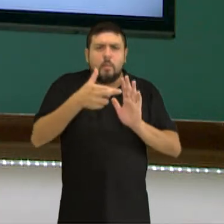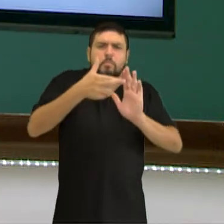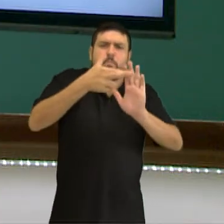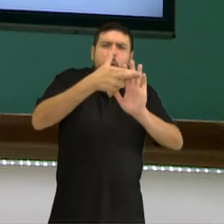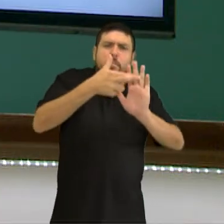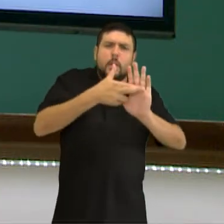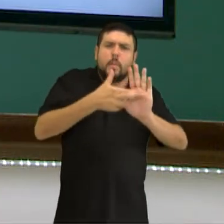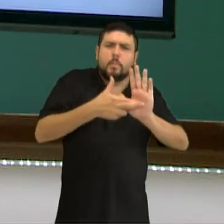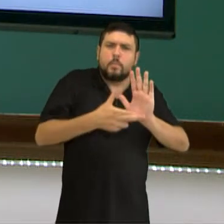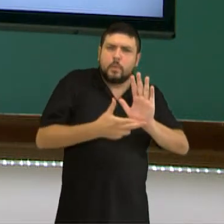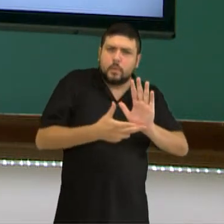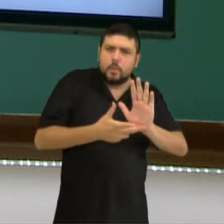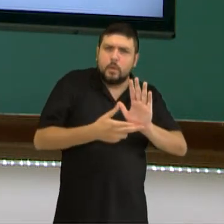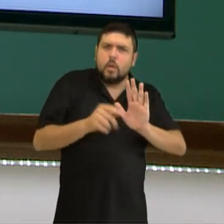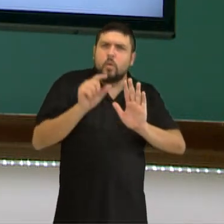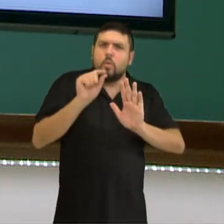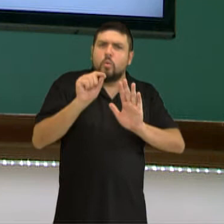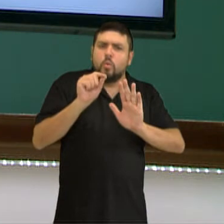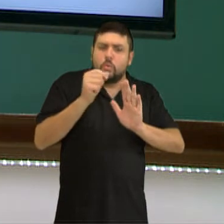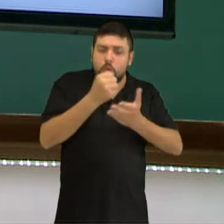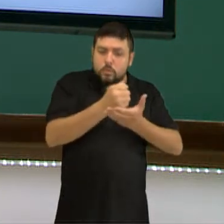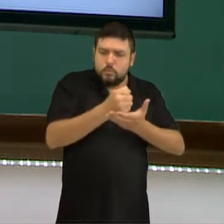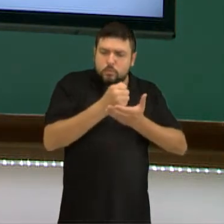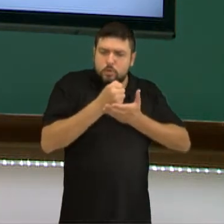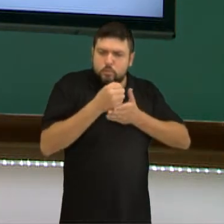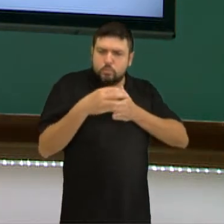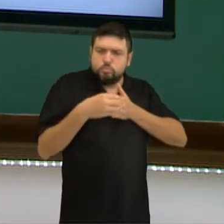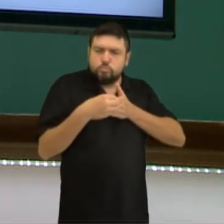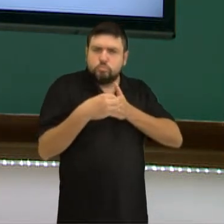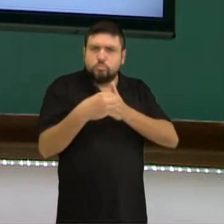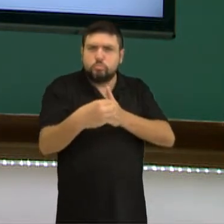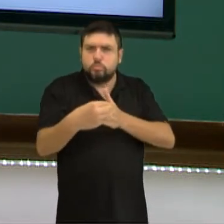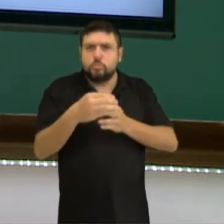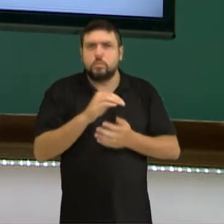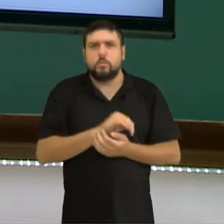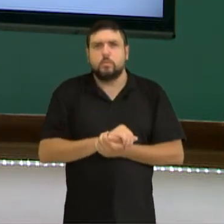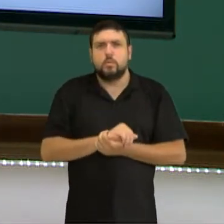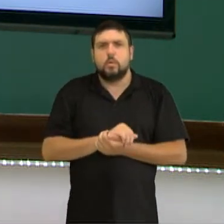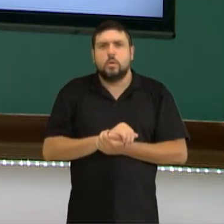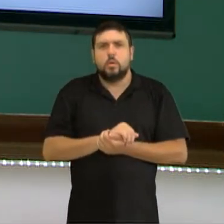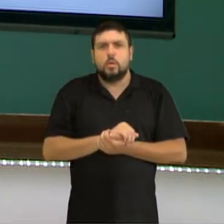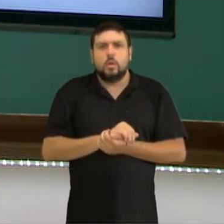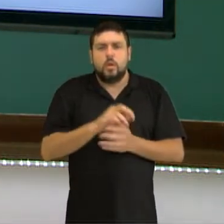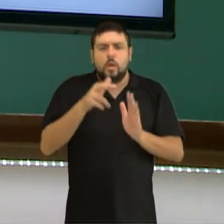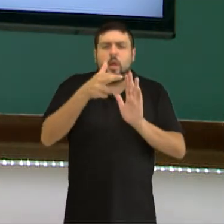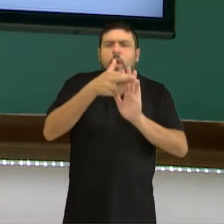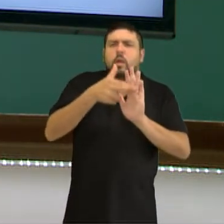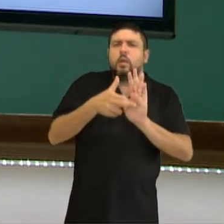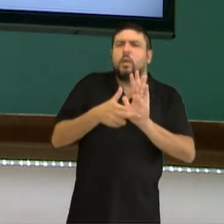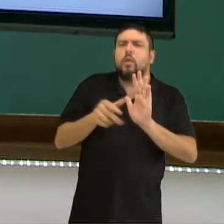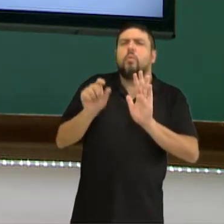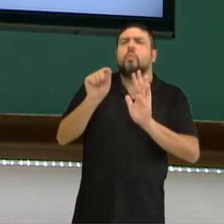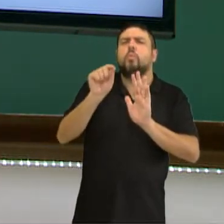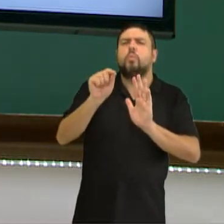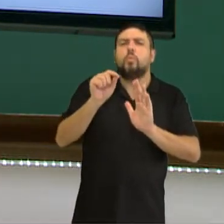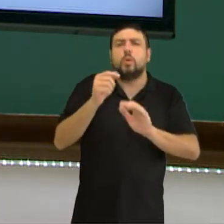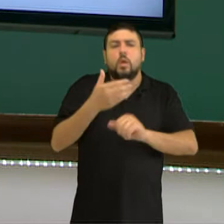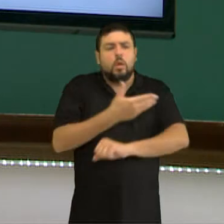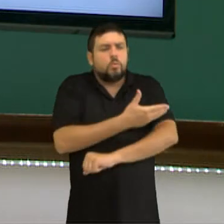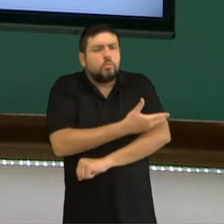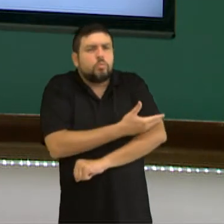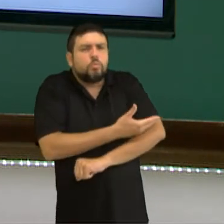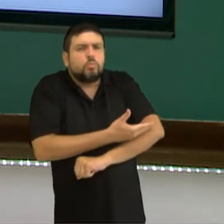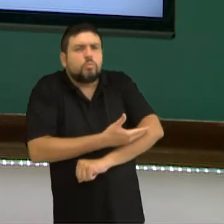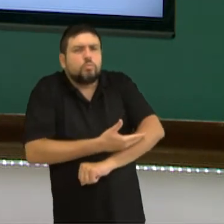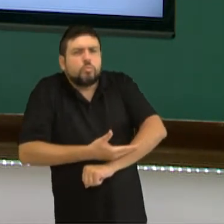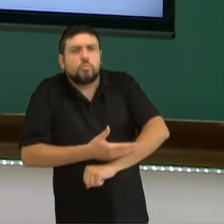são regras, normas de costumes, de princípios que orientam o nosso comportamento. É